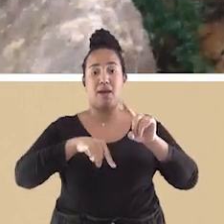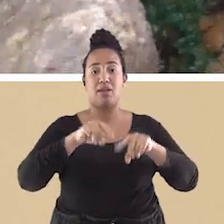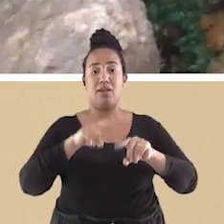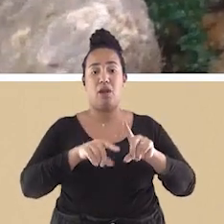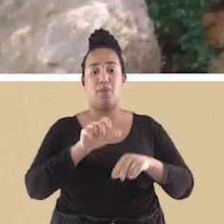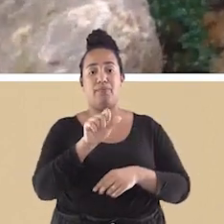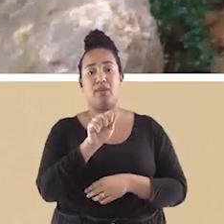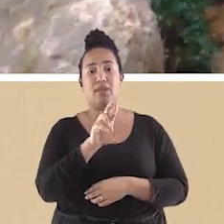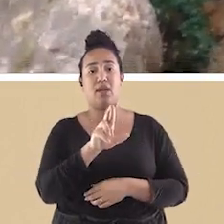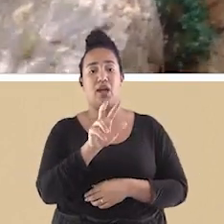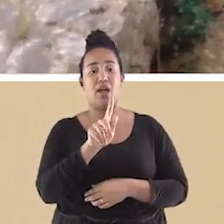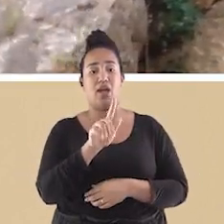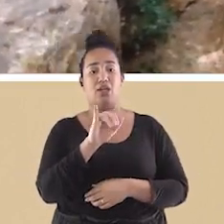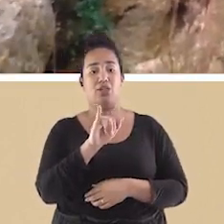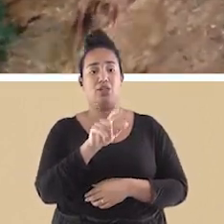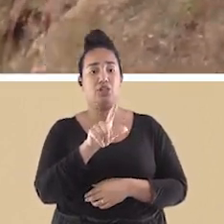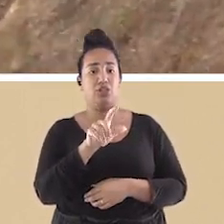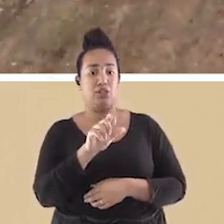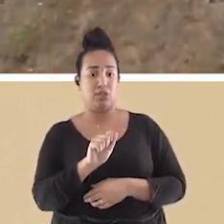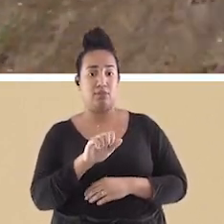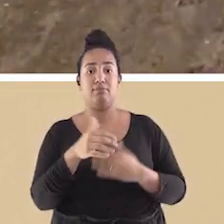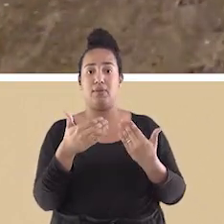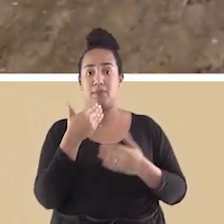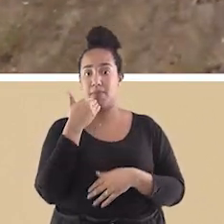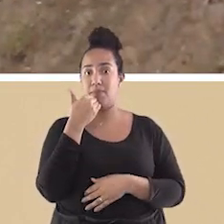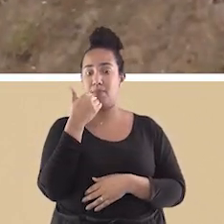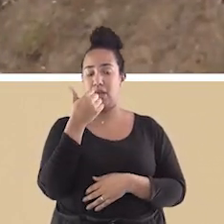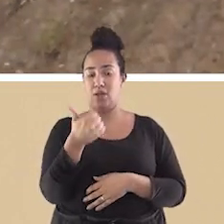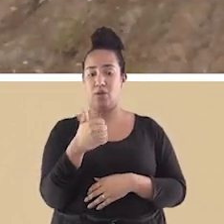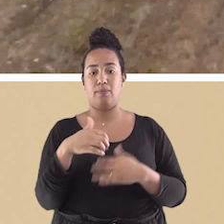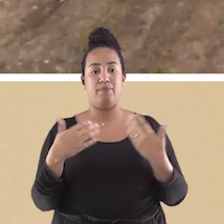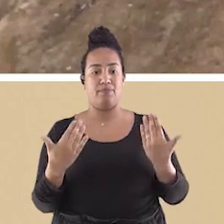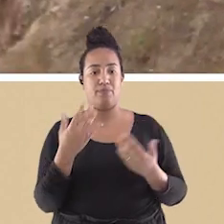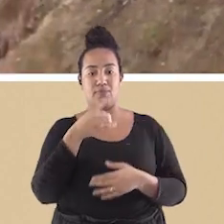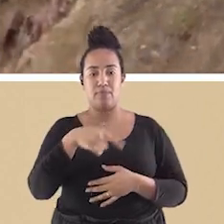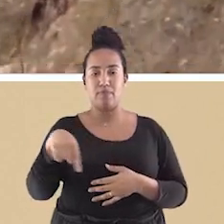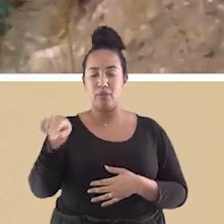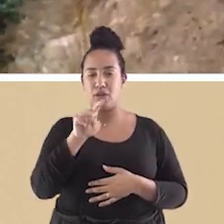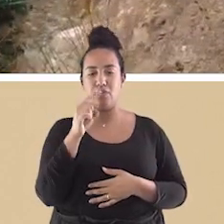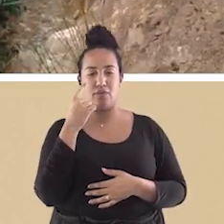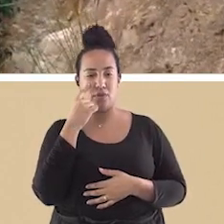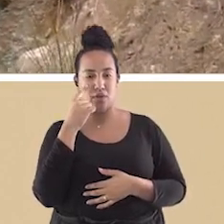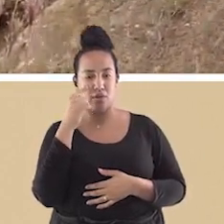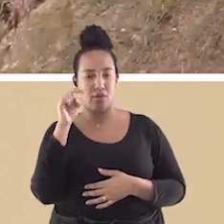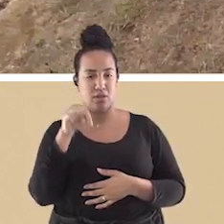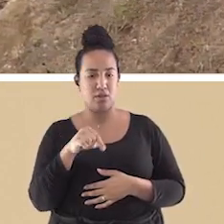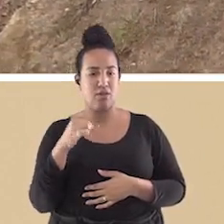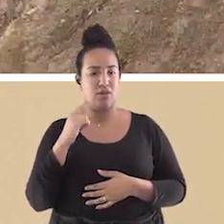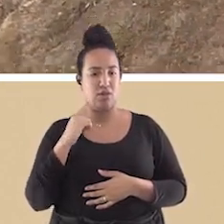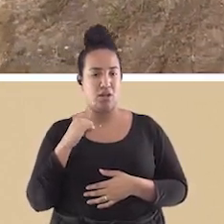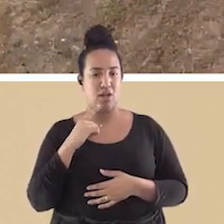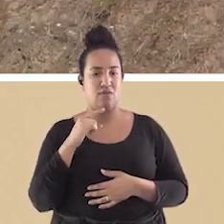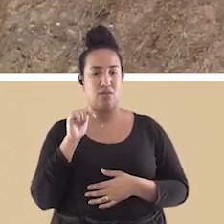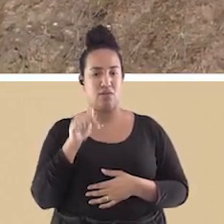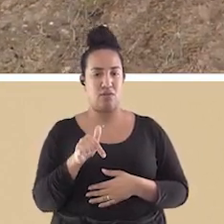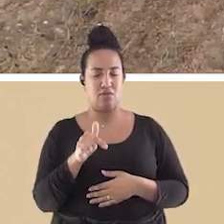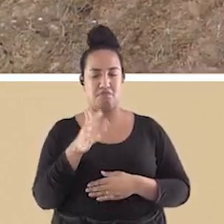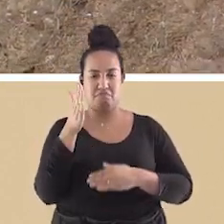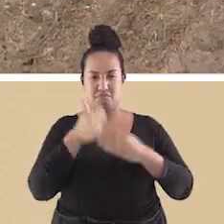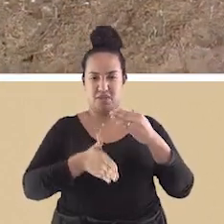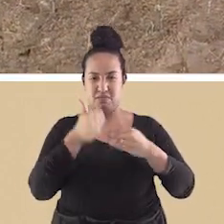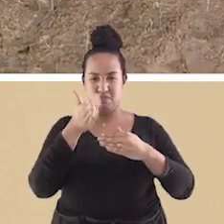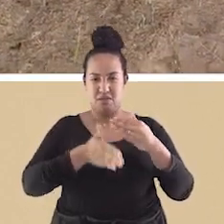consegue se segurar melhor. Então a gente vê que apesar do corte do talude ter